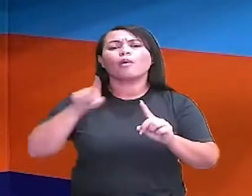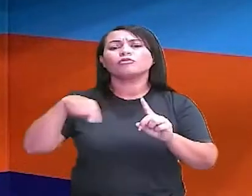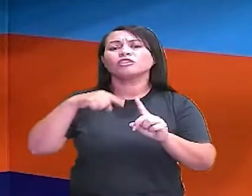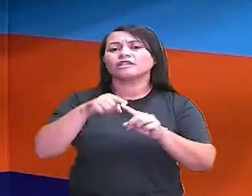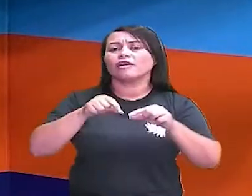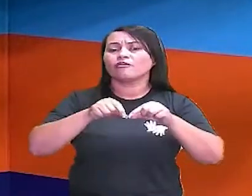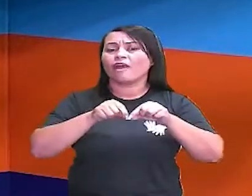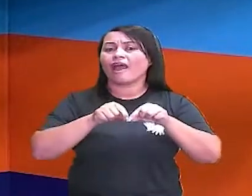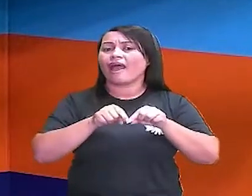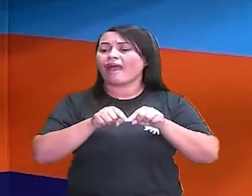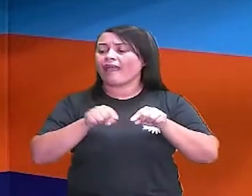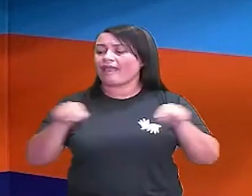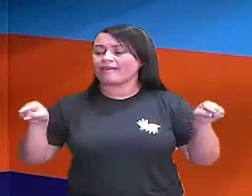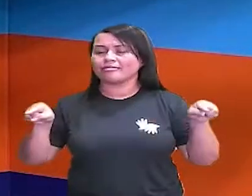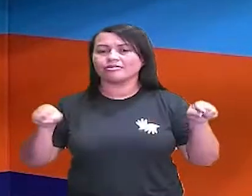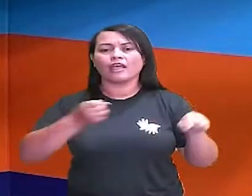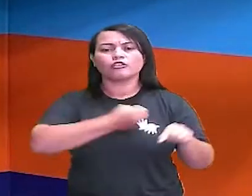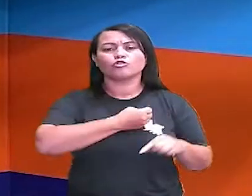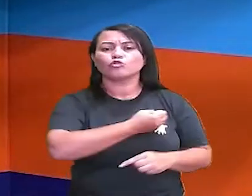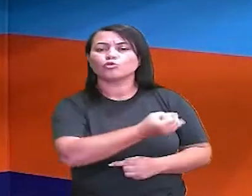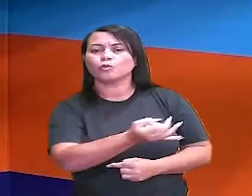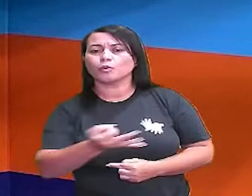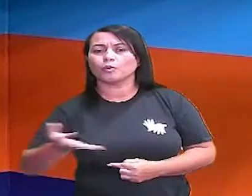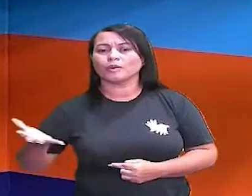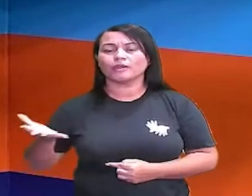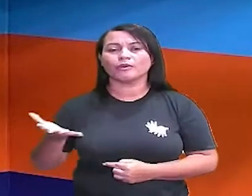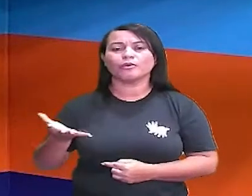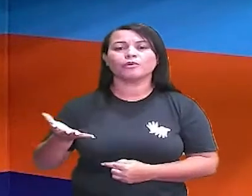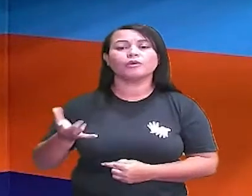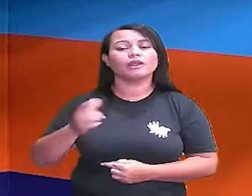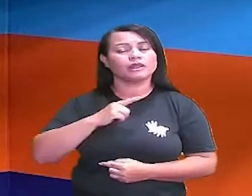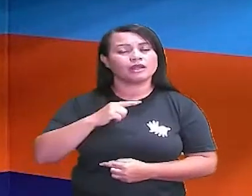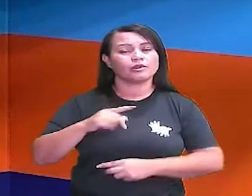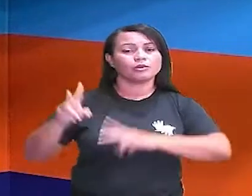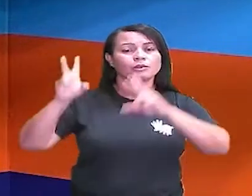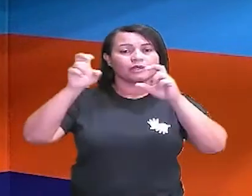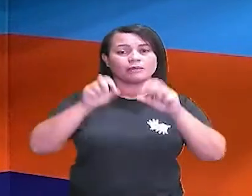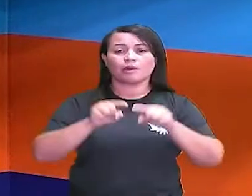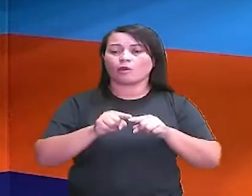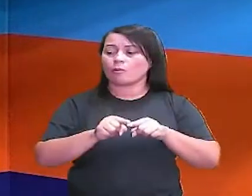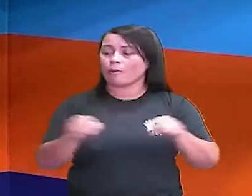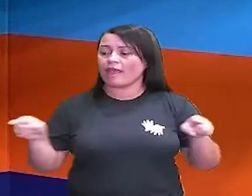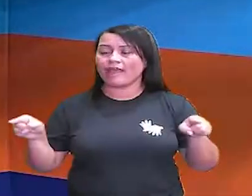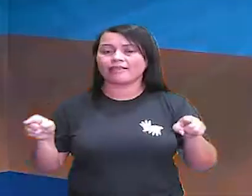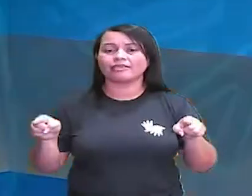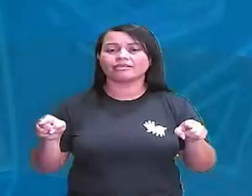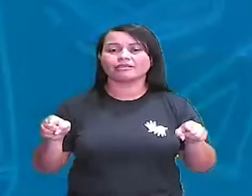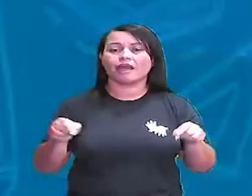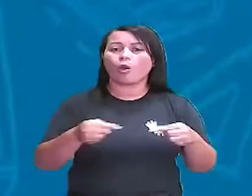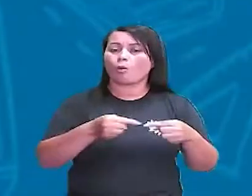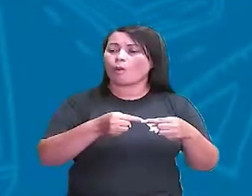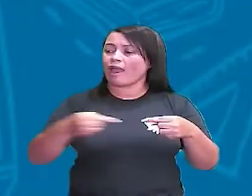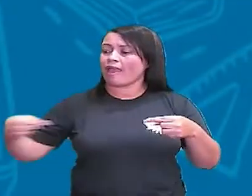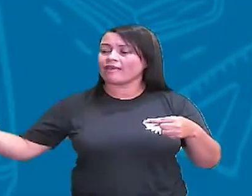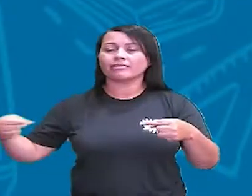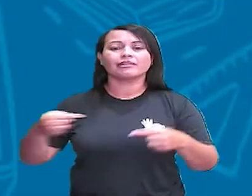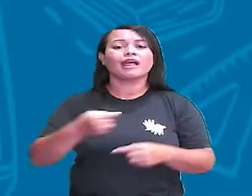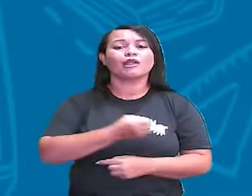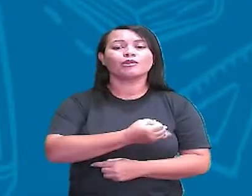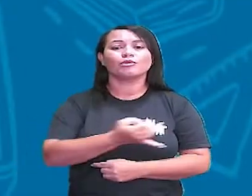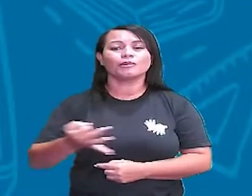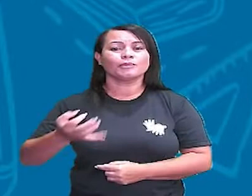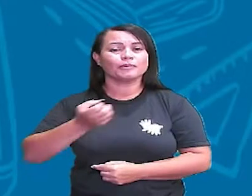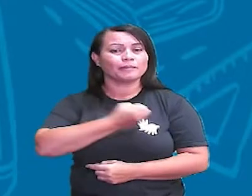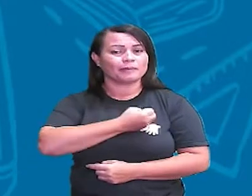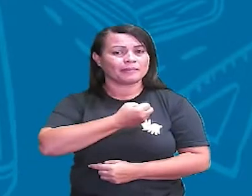reta numérica. E o tema da nossa aula de hoje é reta numérica, utilização da reta numérica como um apoio